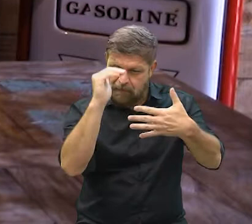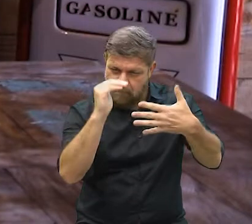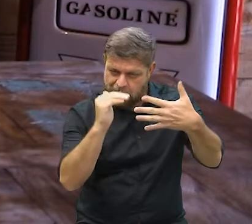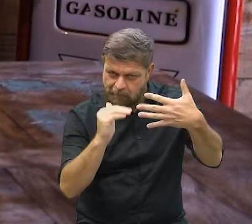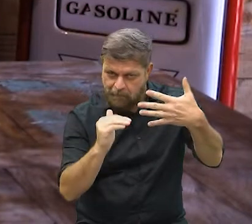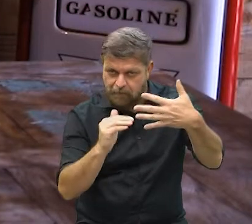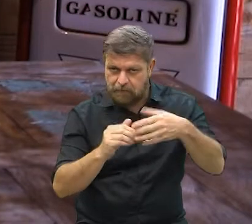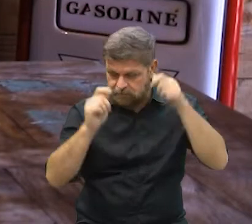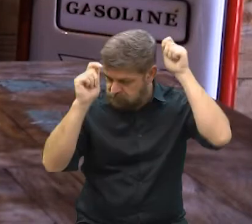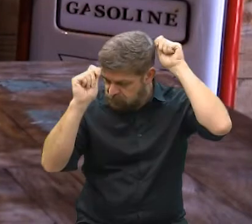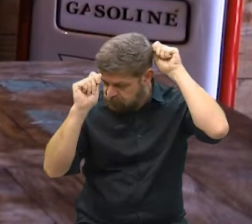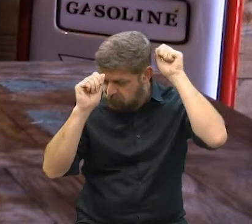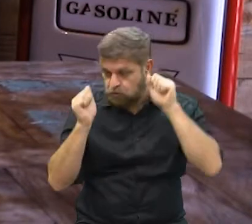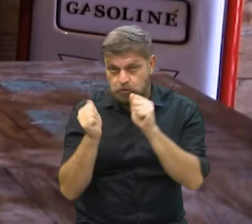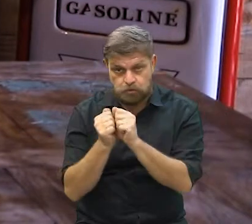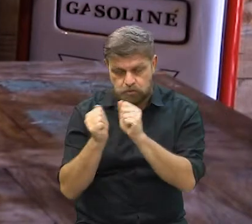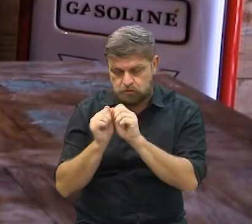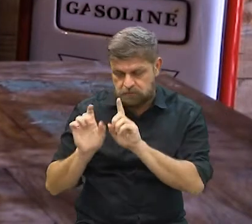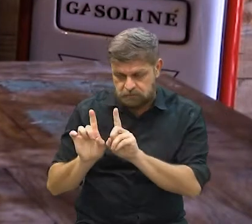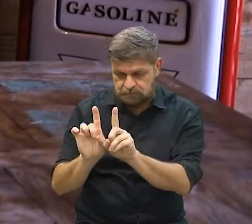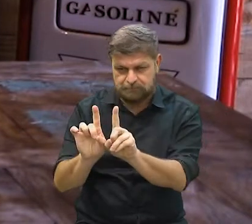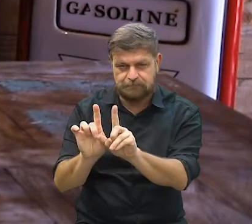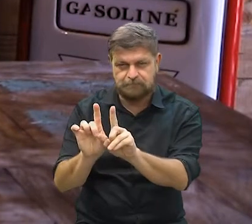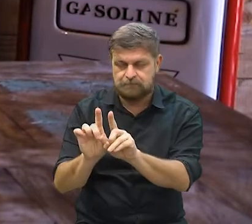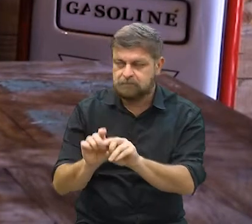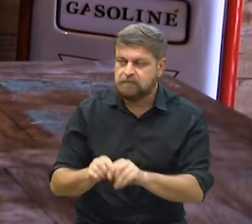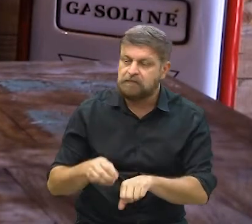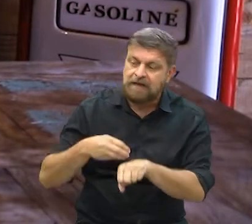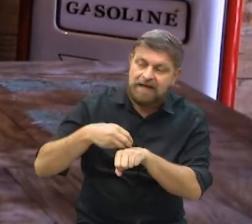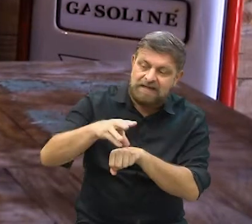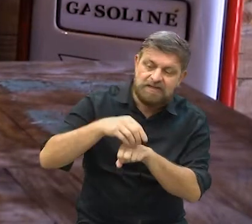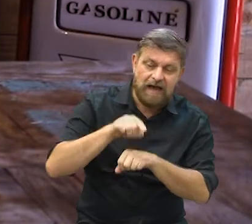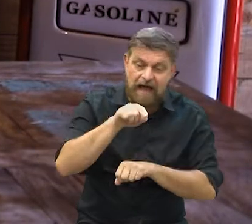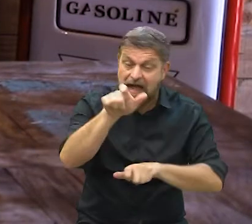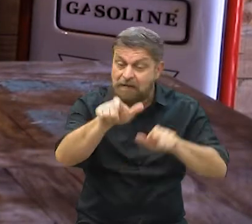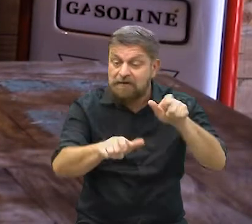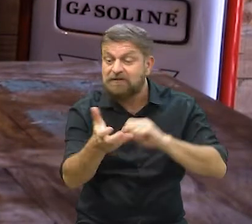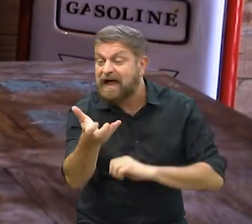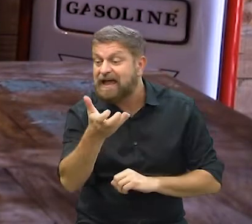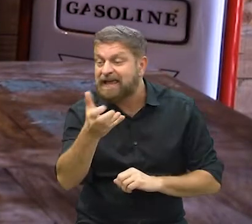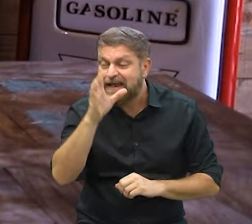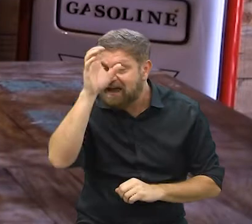O chefe segue aqui comigo. Chefe, dicas. O pessoal quer dica, né?